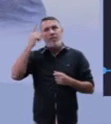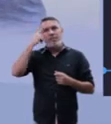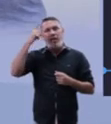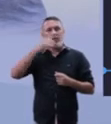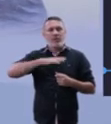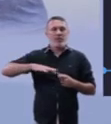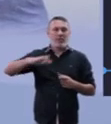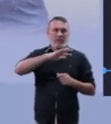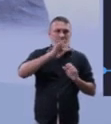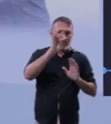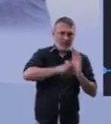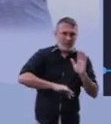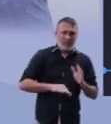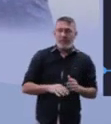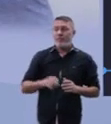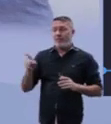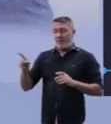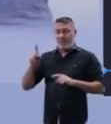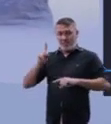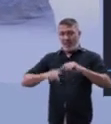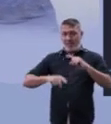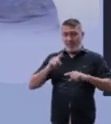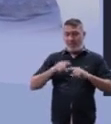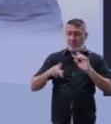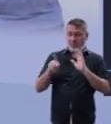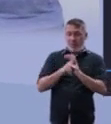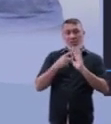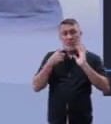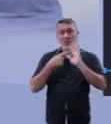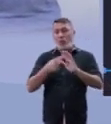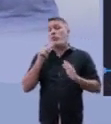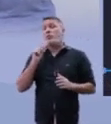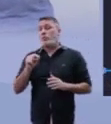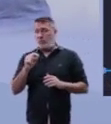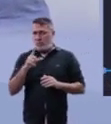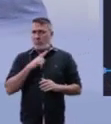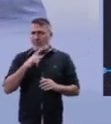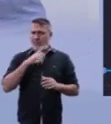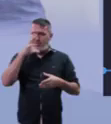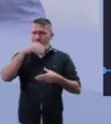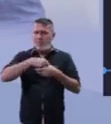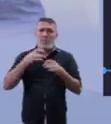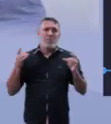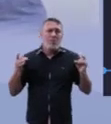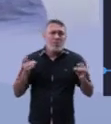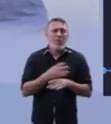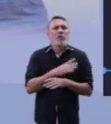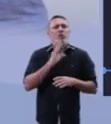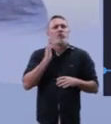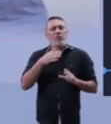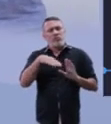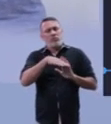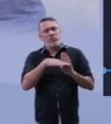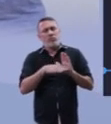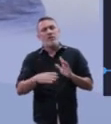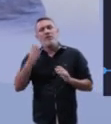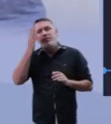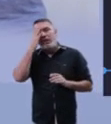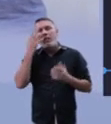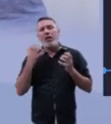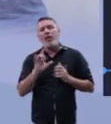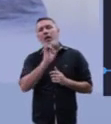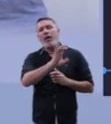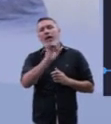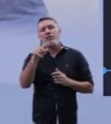ser pensado no texto. O próprio manual, é muito interessante isso, que o próprio manual mostra o que ele